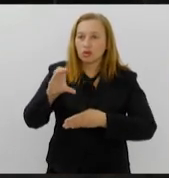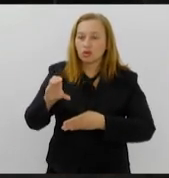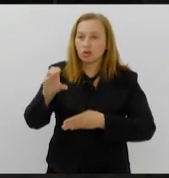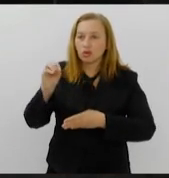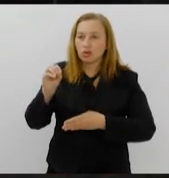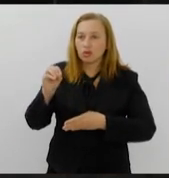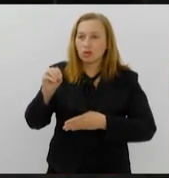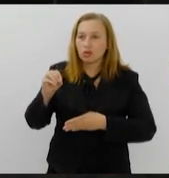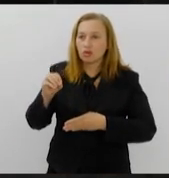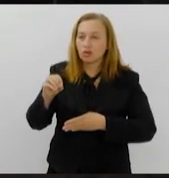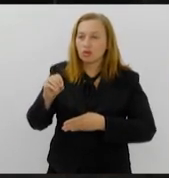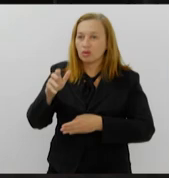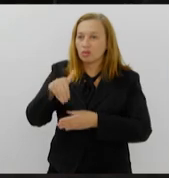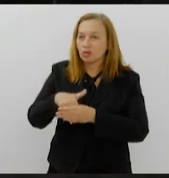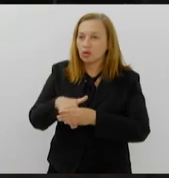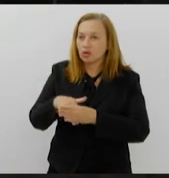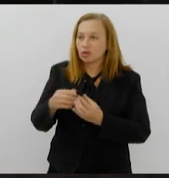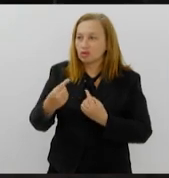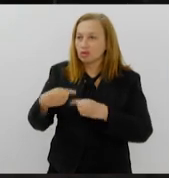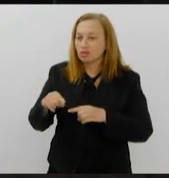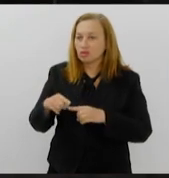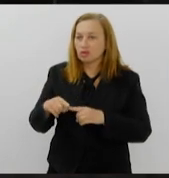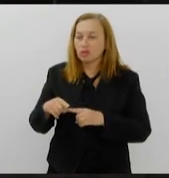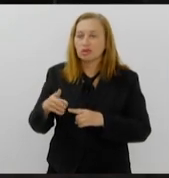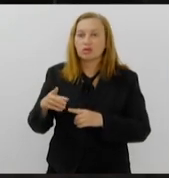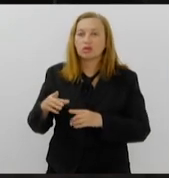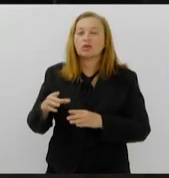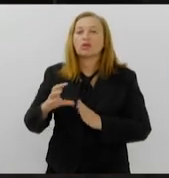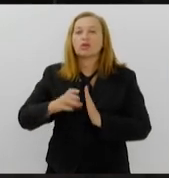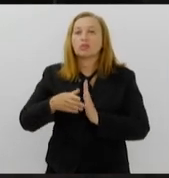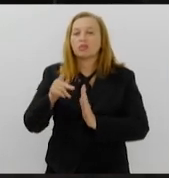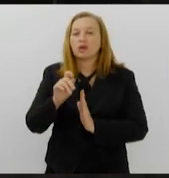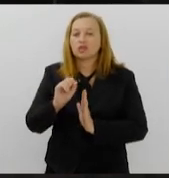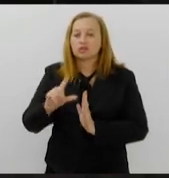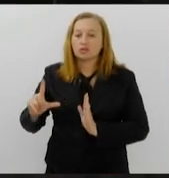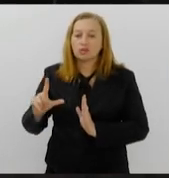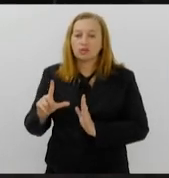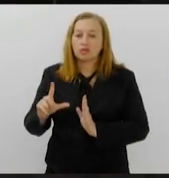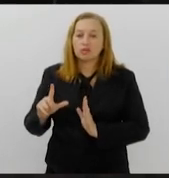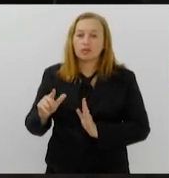A abstenção no projeto anterior da bancada do PSOL, projeto